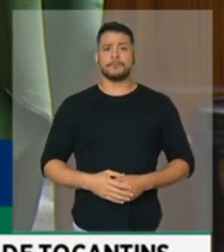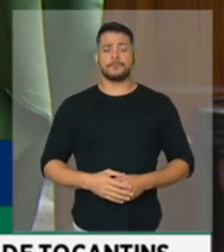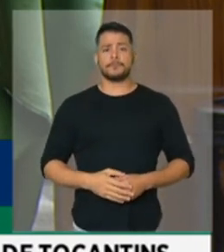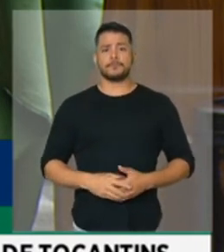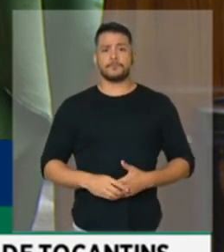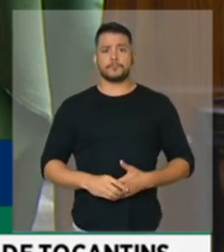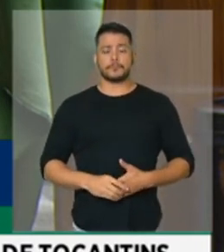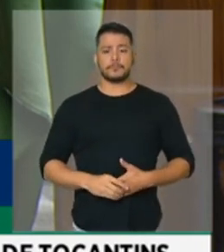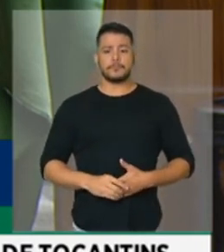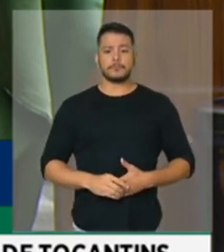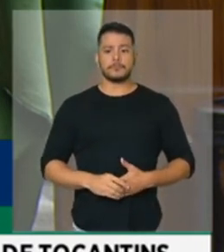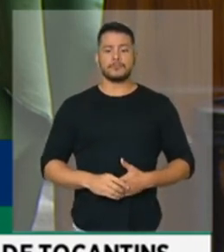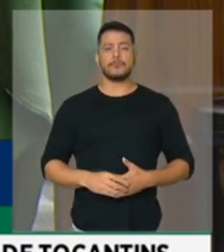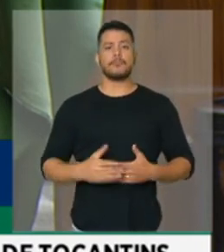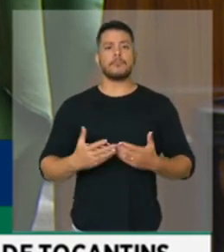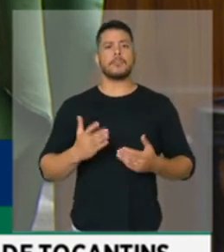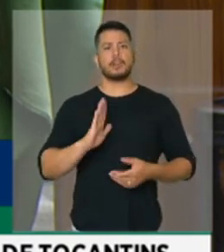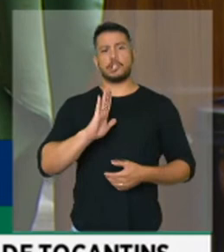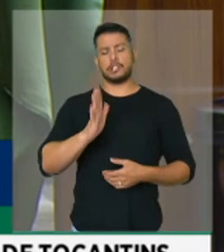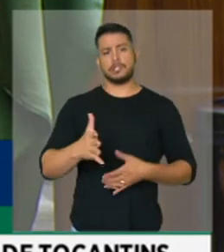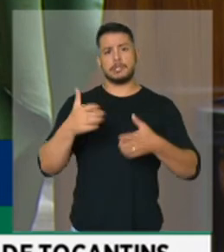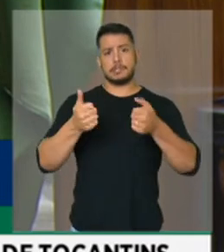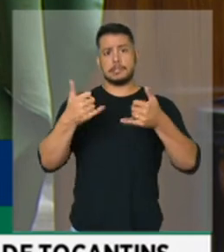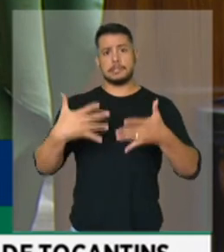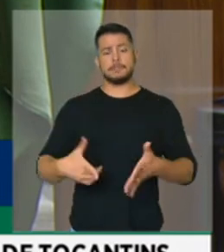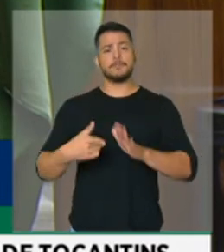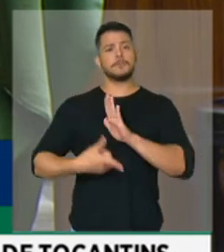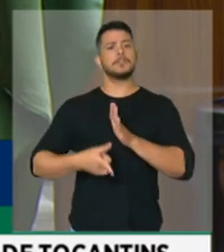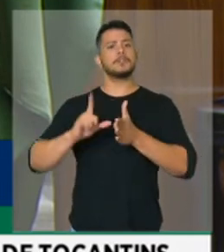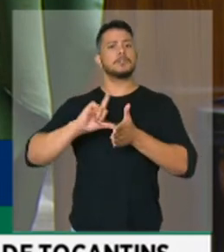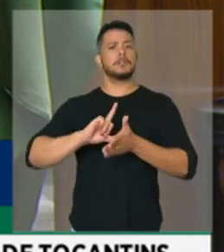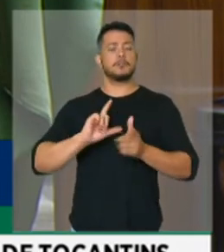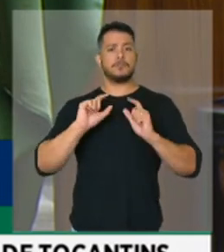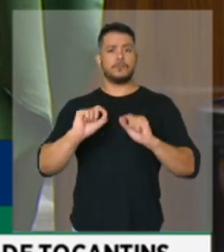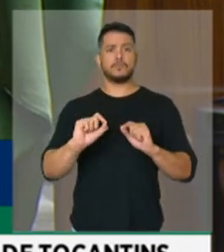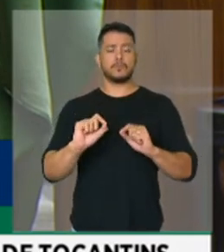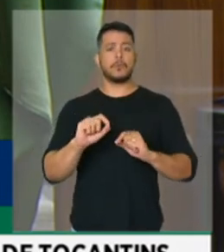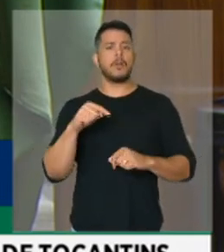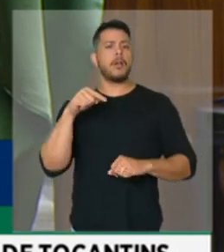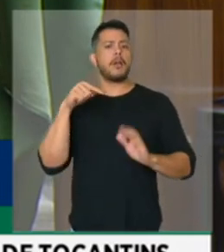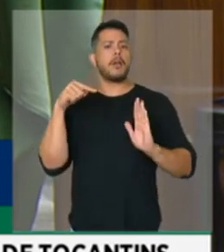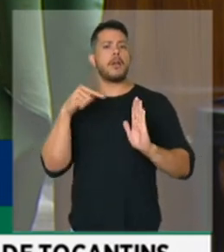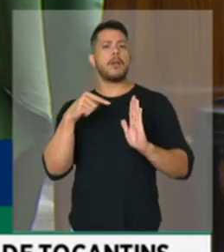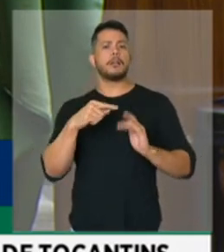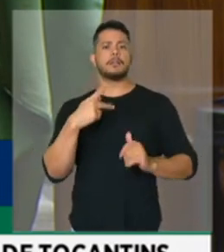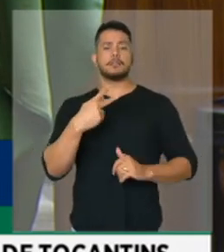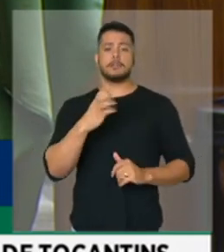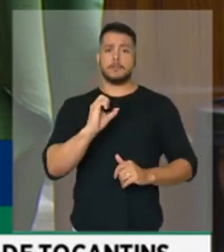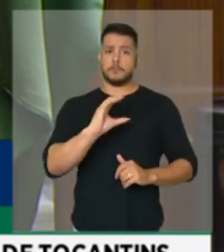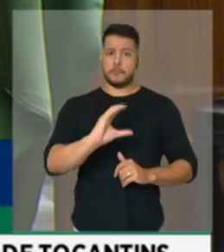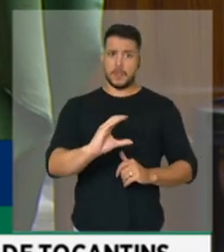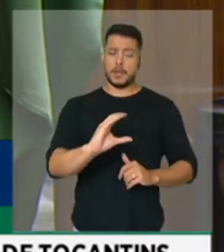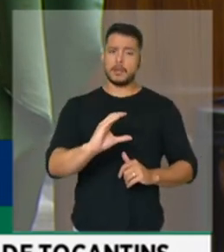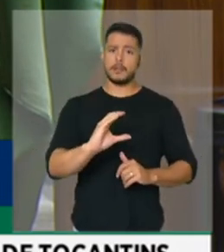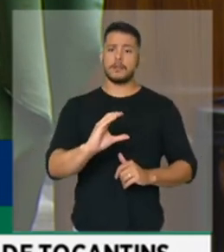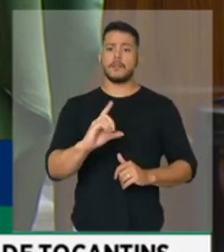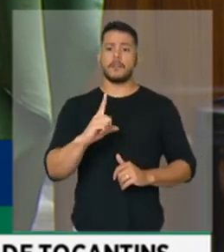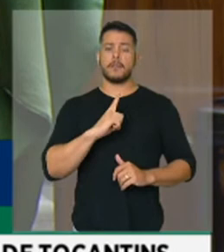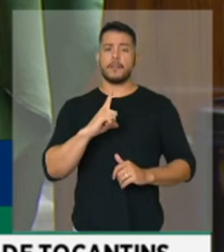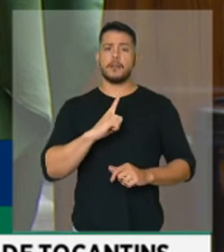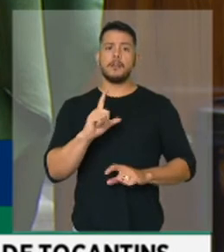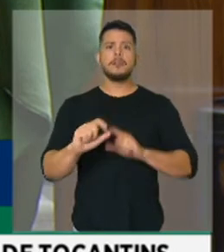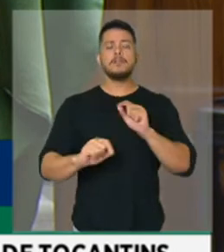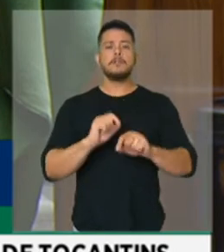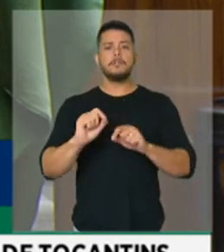Deputados, conforme já explicado, a PEC sob exame, de autoria do ilustre senador Vicentinho Alves,